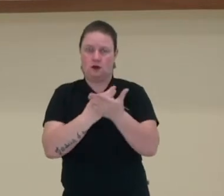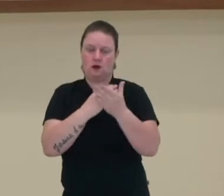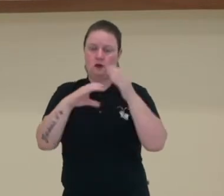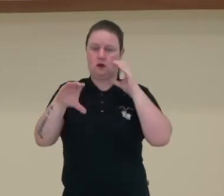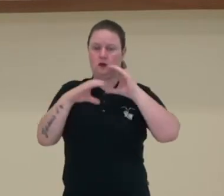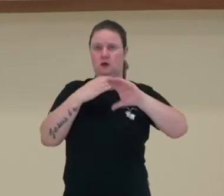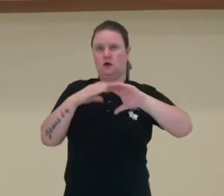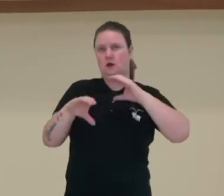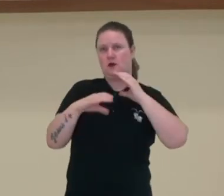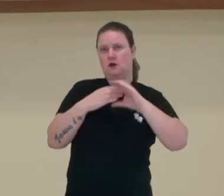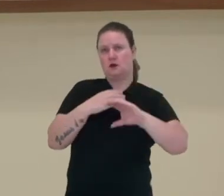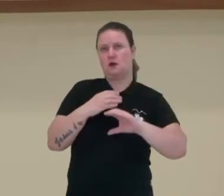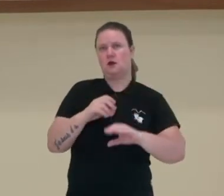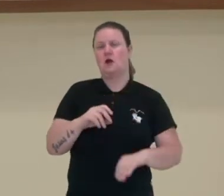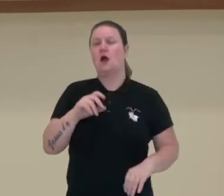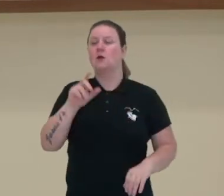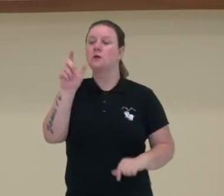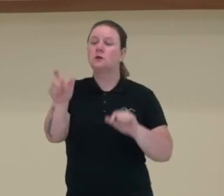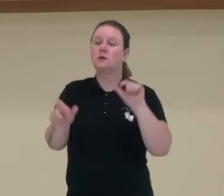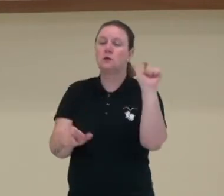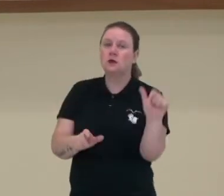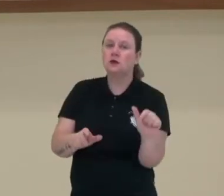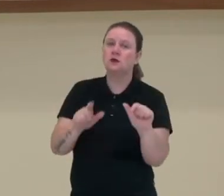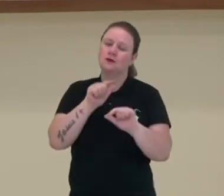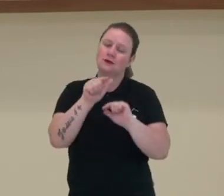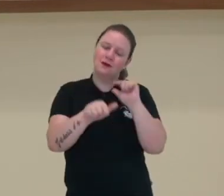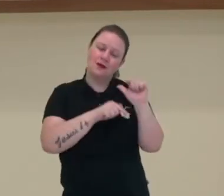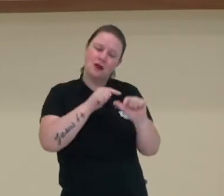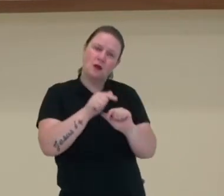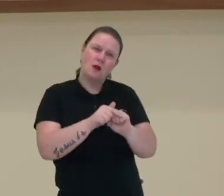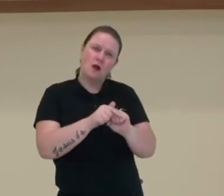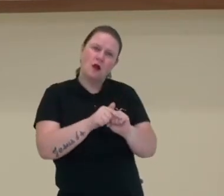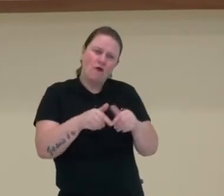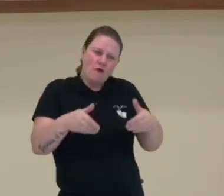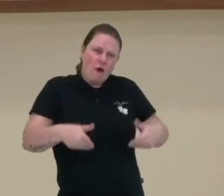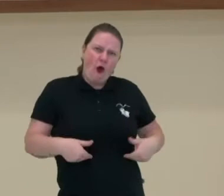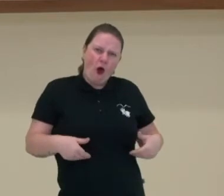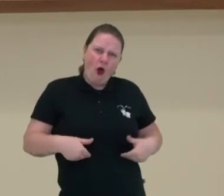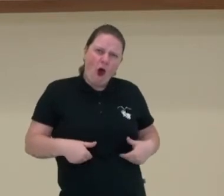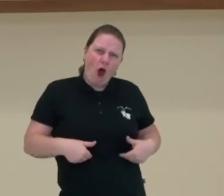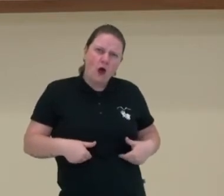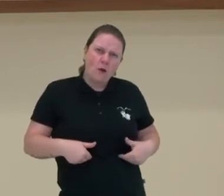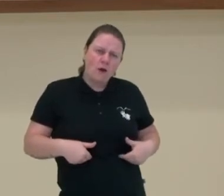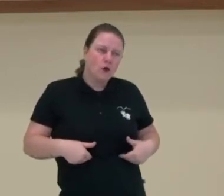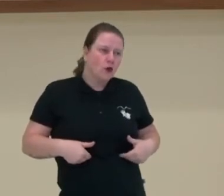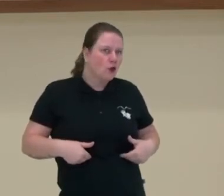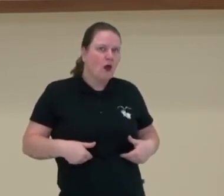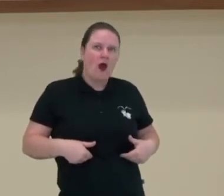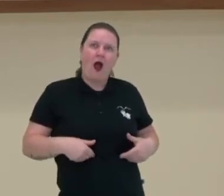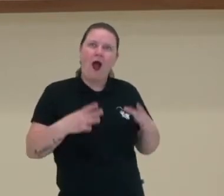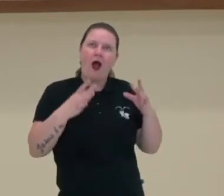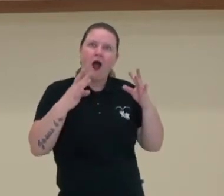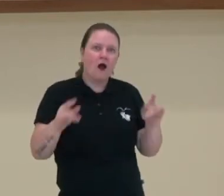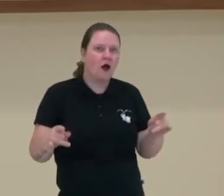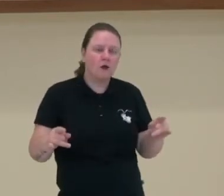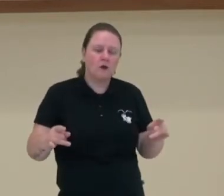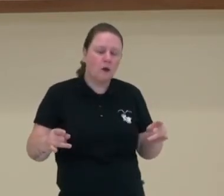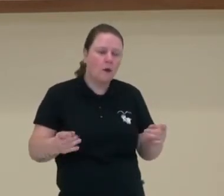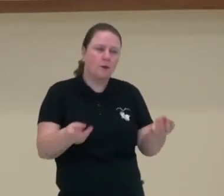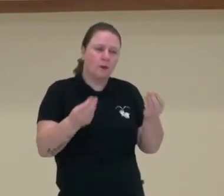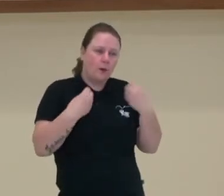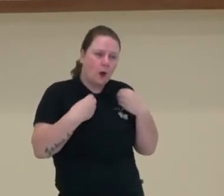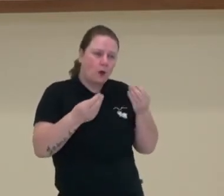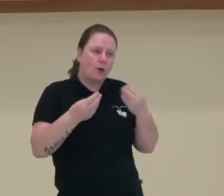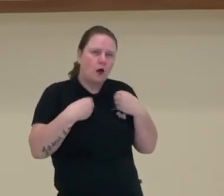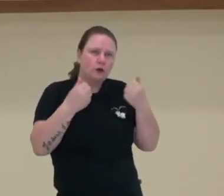falando que quem trabalha mata a fome e não come o pão de ninguém, ou seja, está trabalhando para trazer